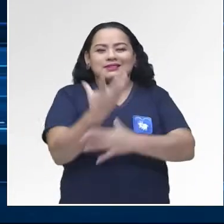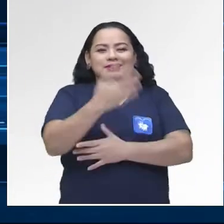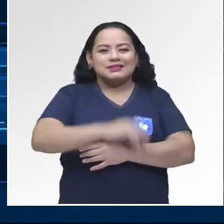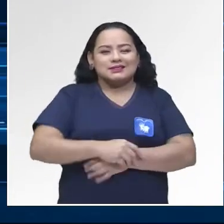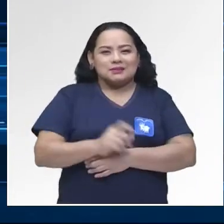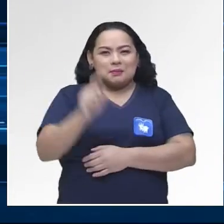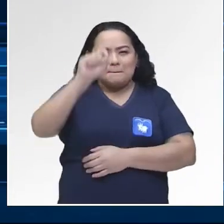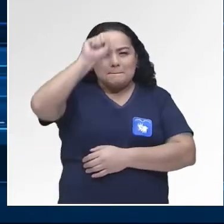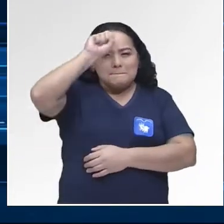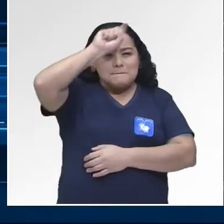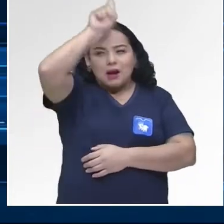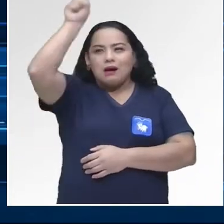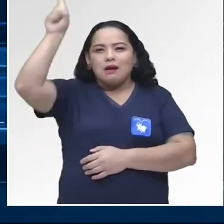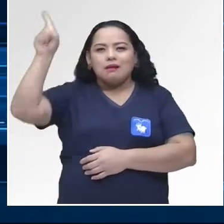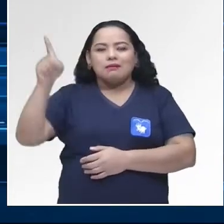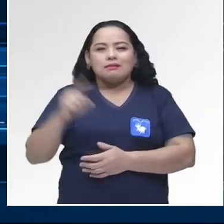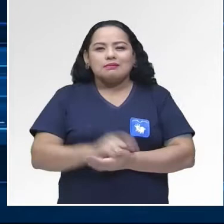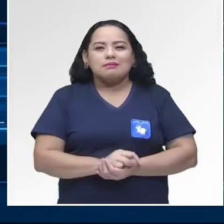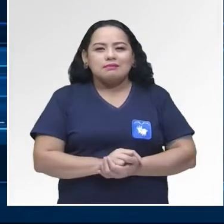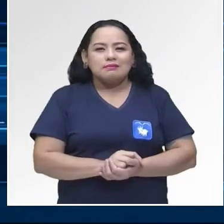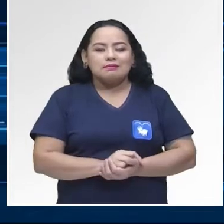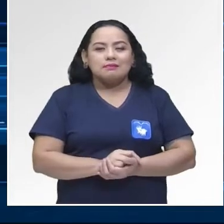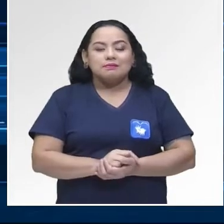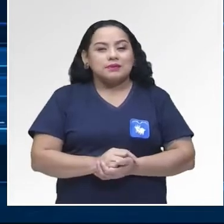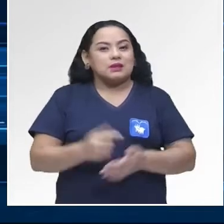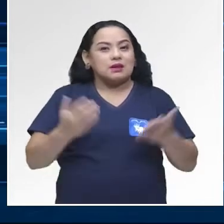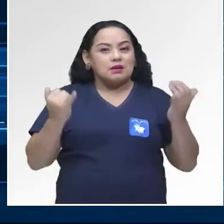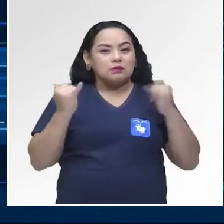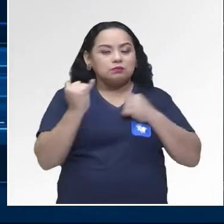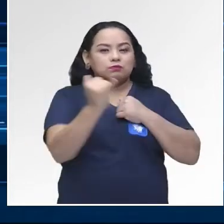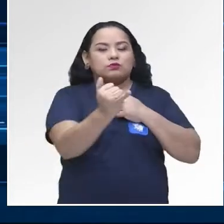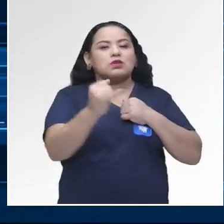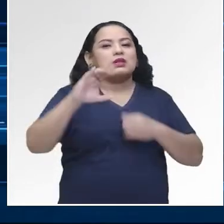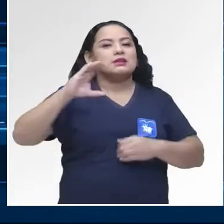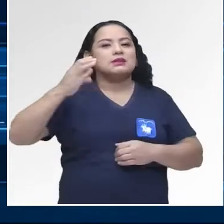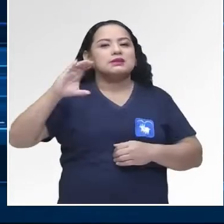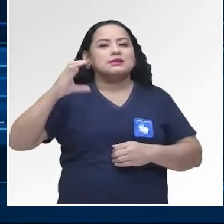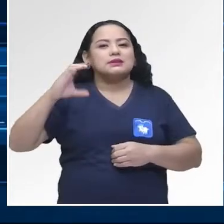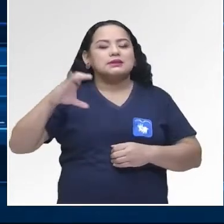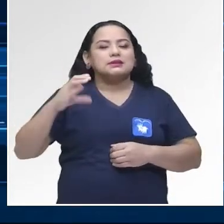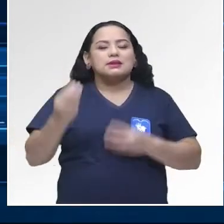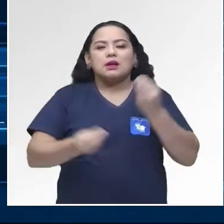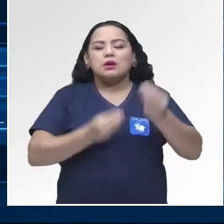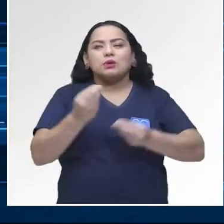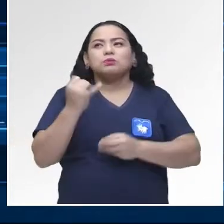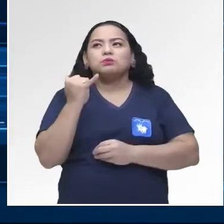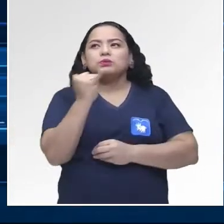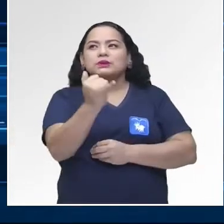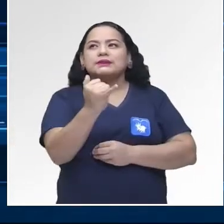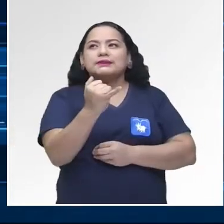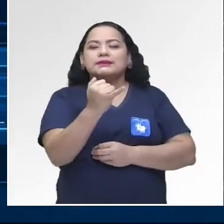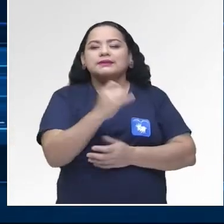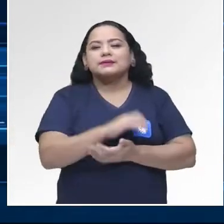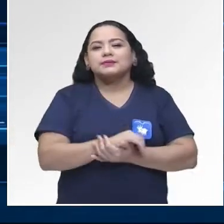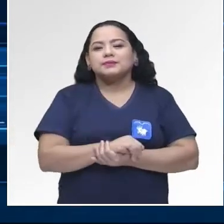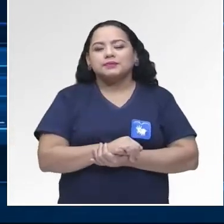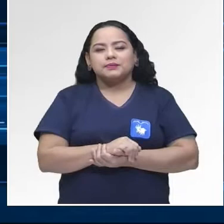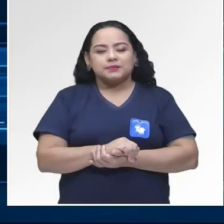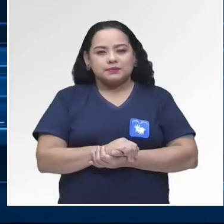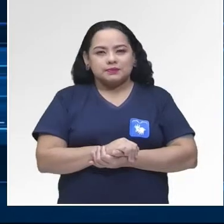experimento, nós estamos falando de ciência. Quando a gente fala que